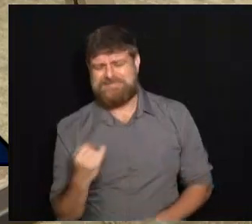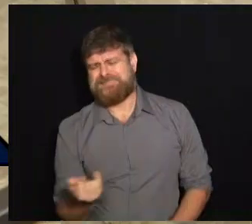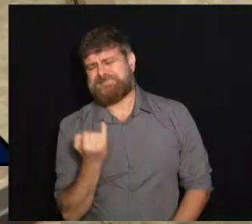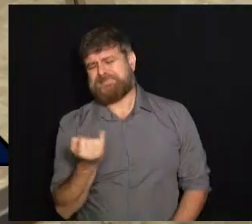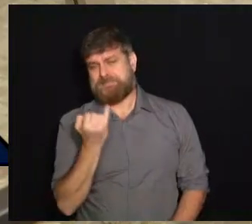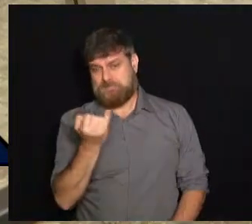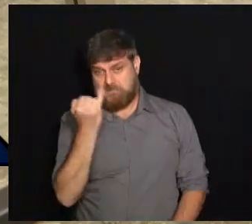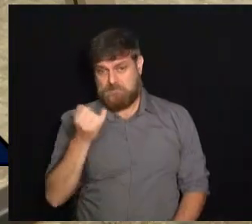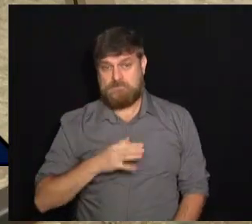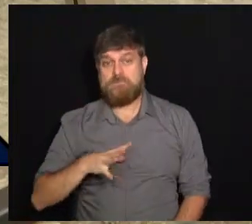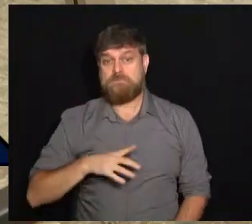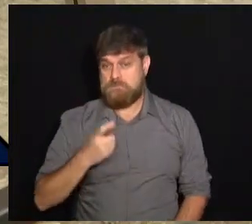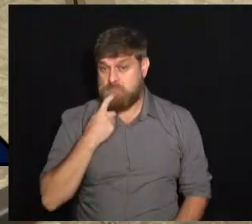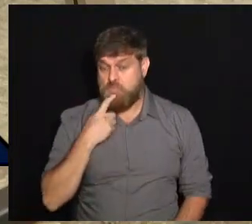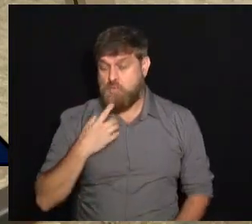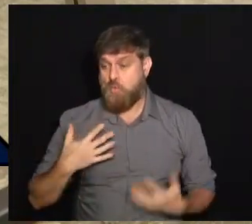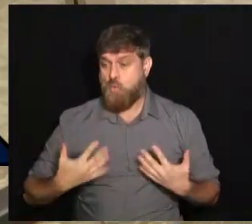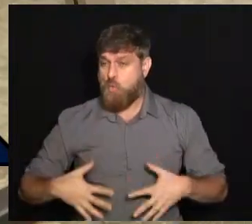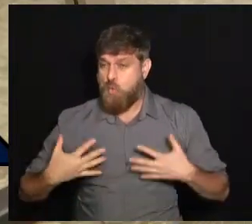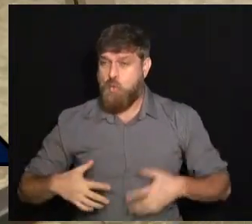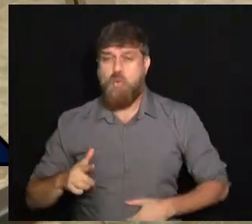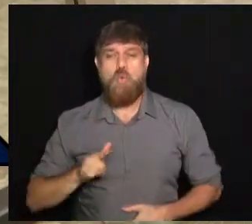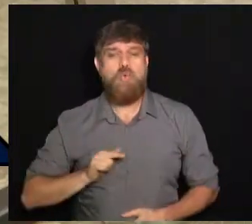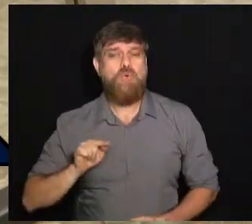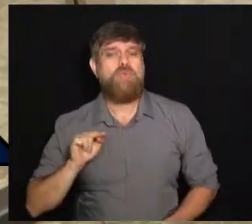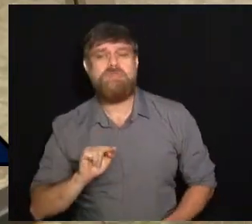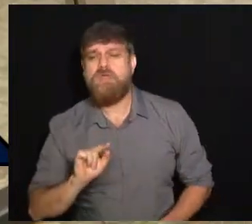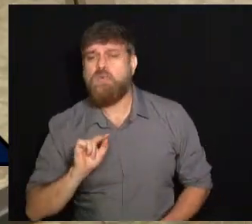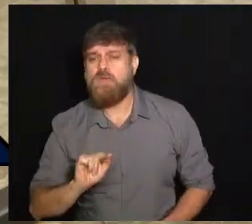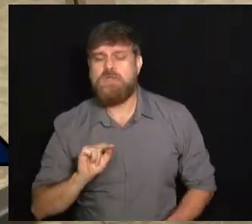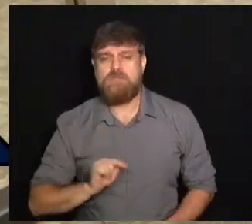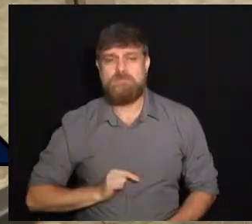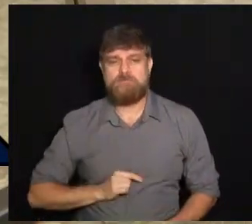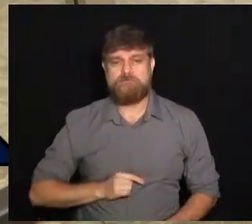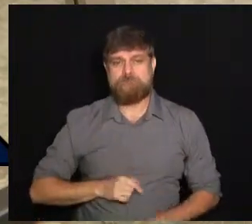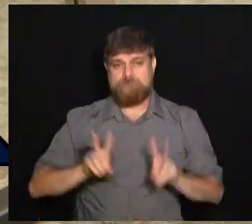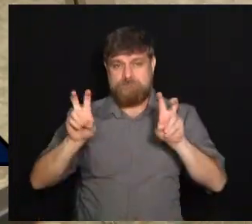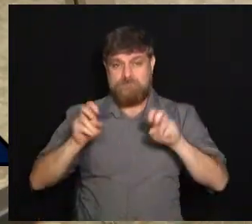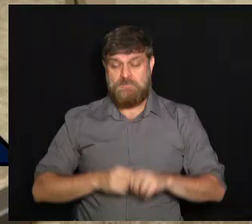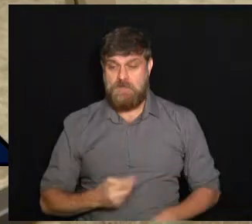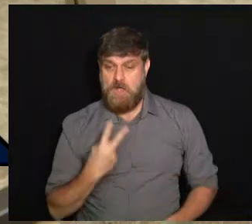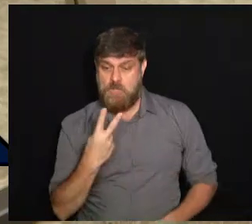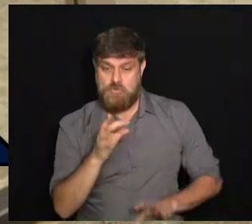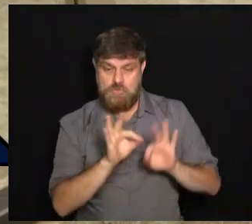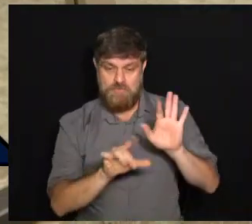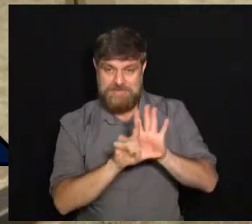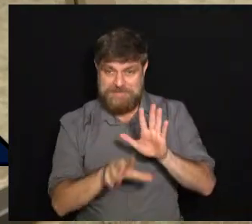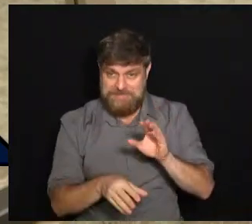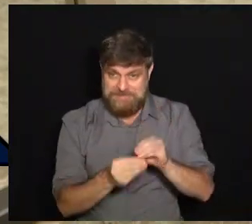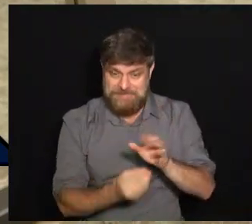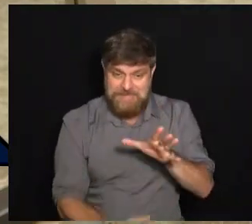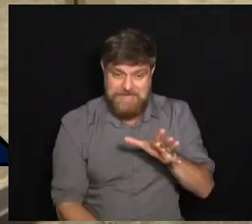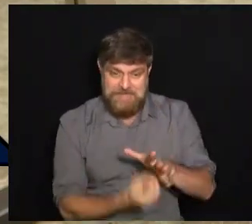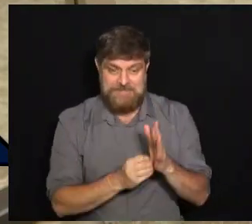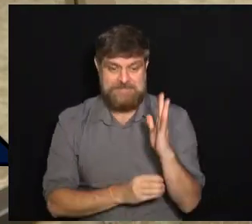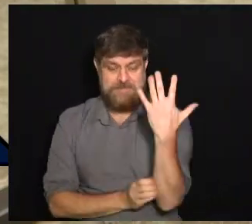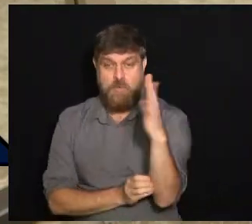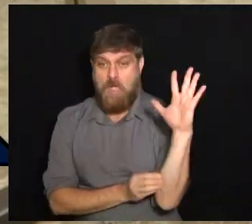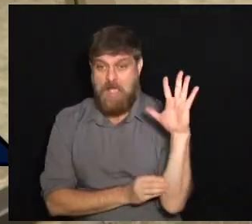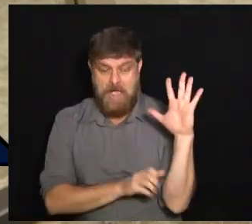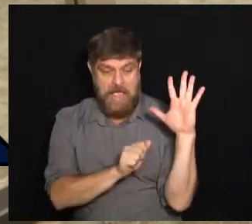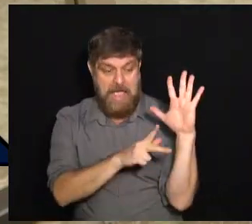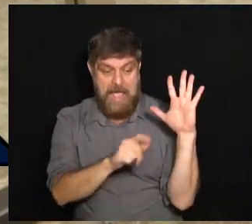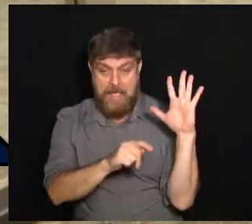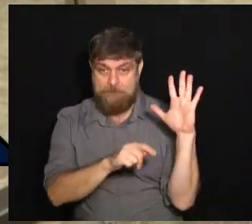importância para o município de Campinas, onde está se discutindo duas leis, a criação da APA, do uso e ocupação do solo